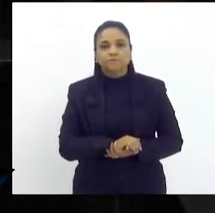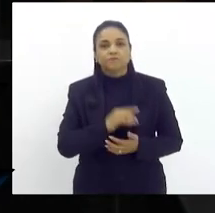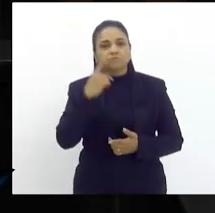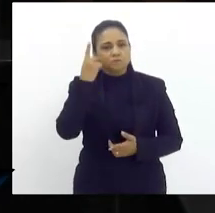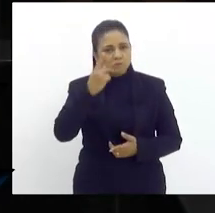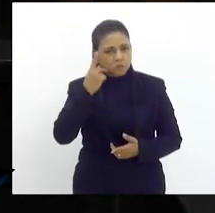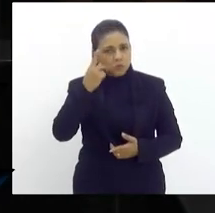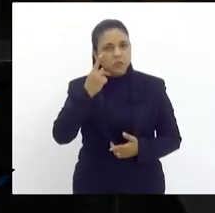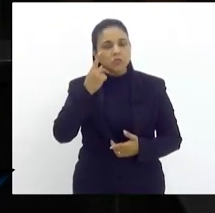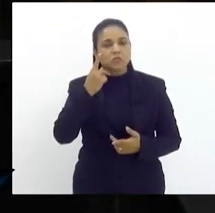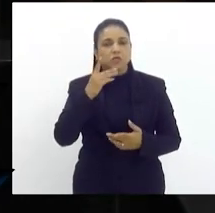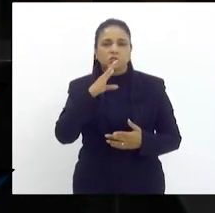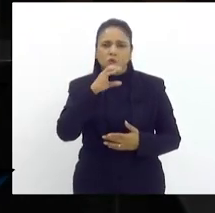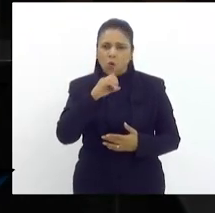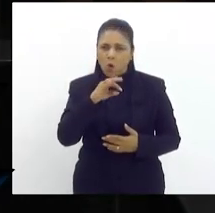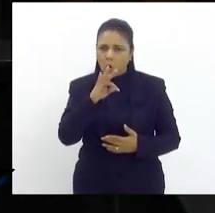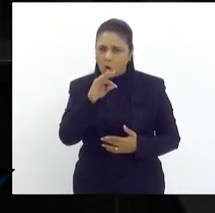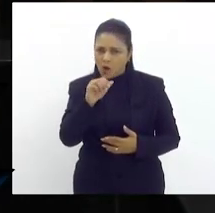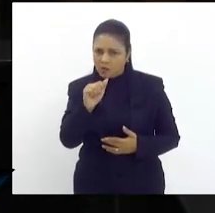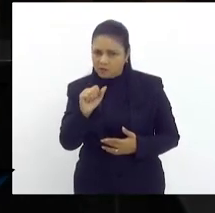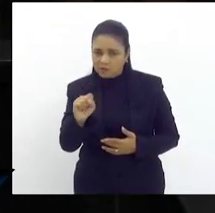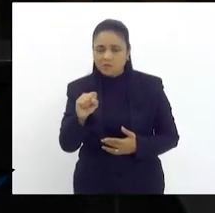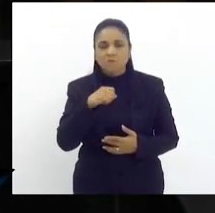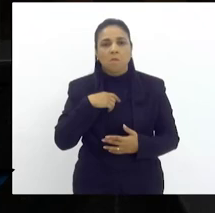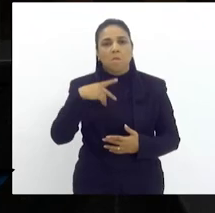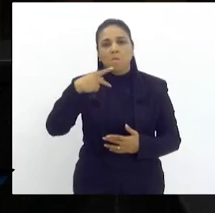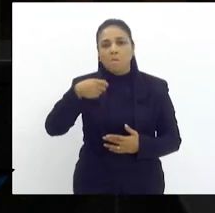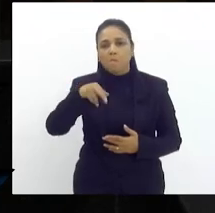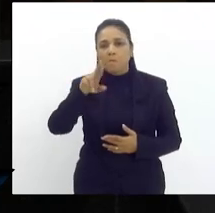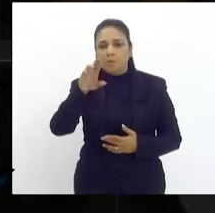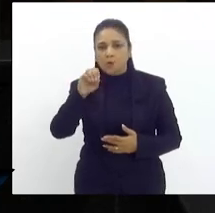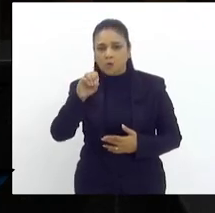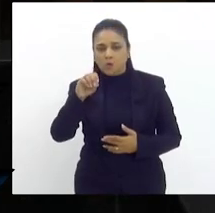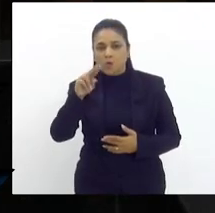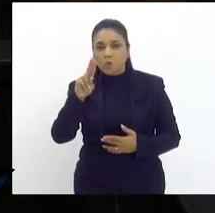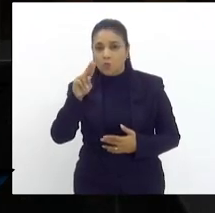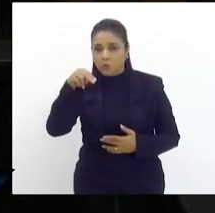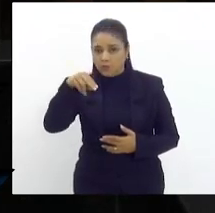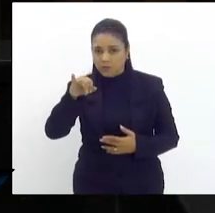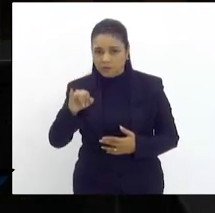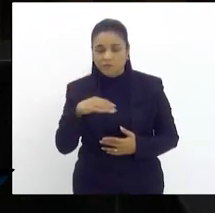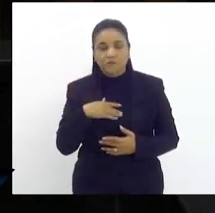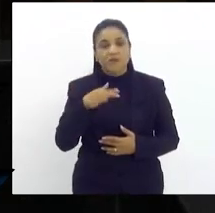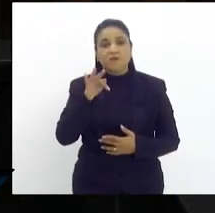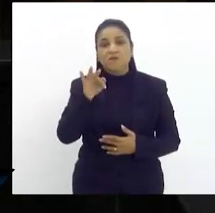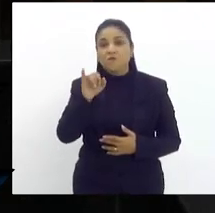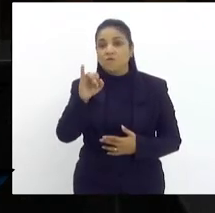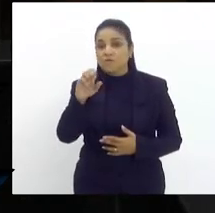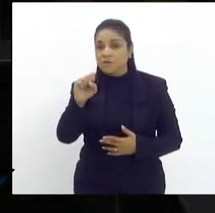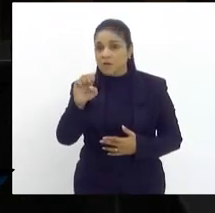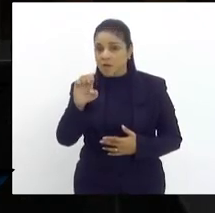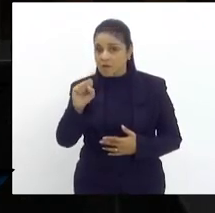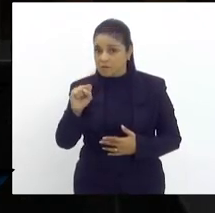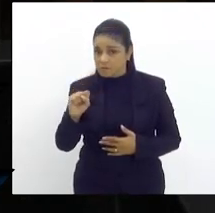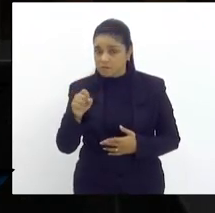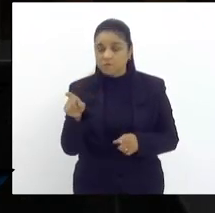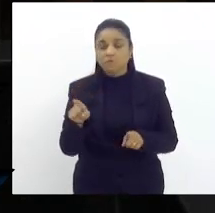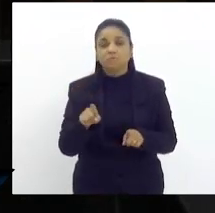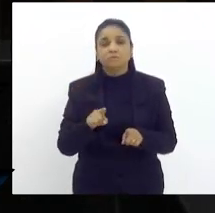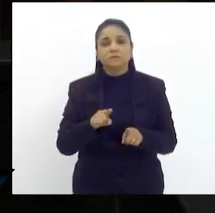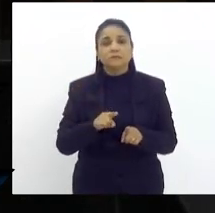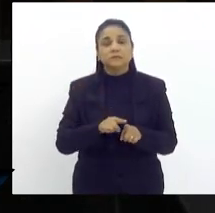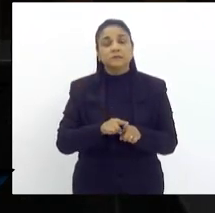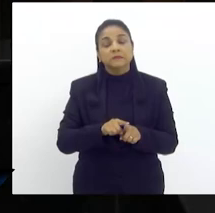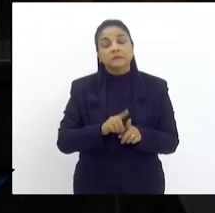de afirmação de cotas tivemos o ProUni tivemos o FIES Porém quando entrou